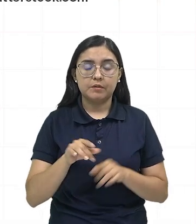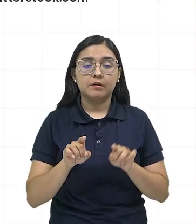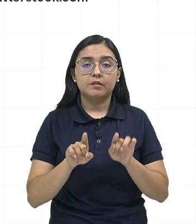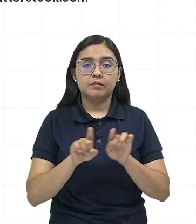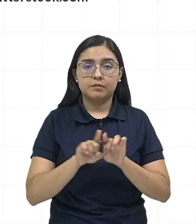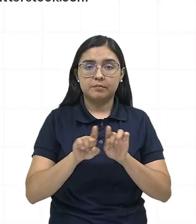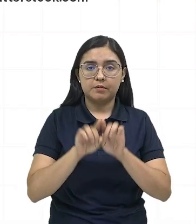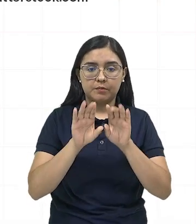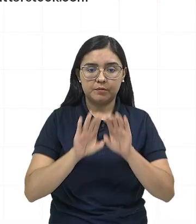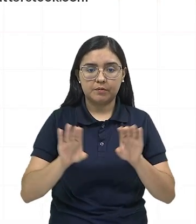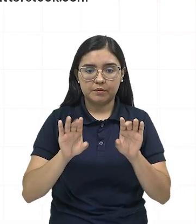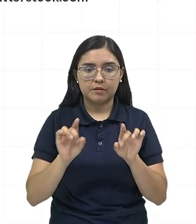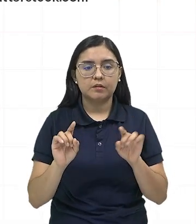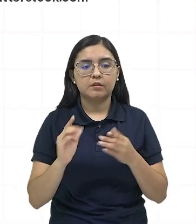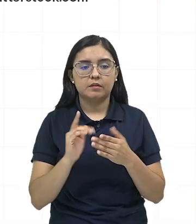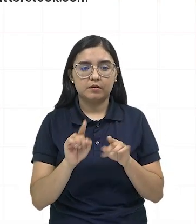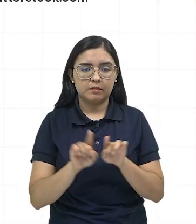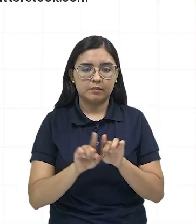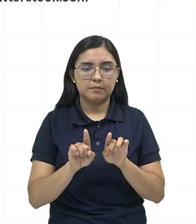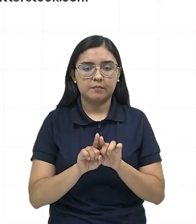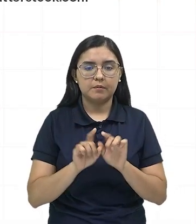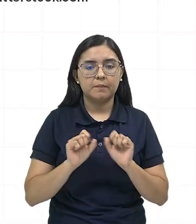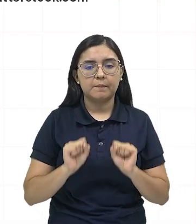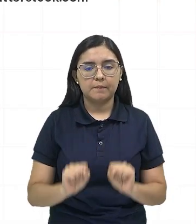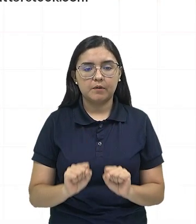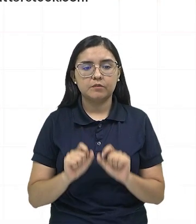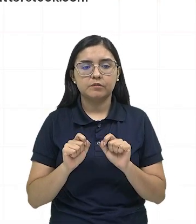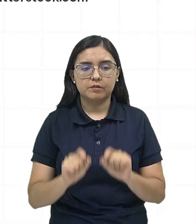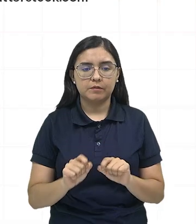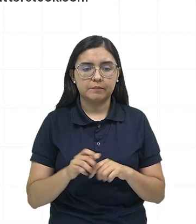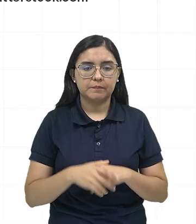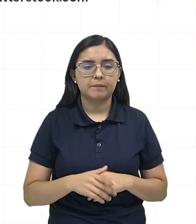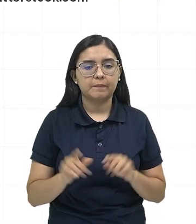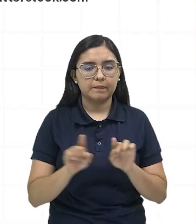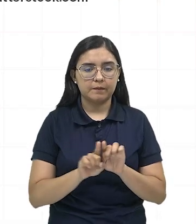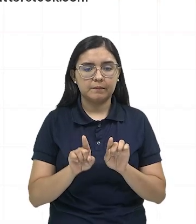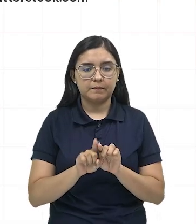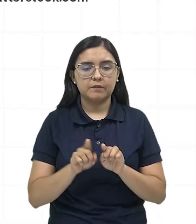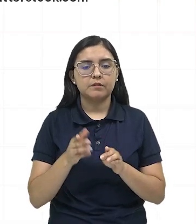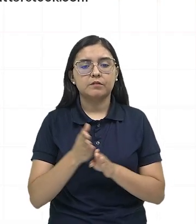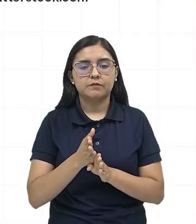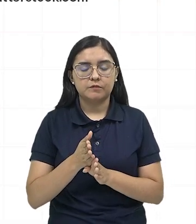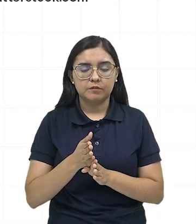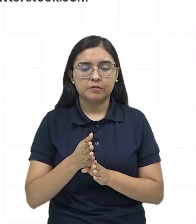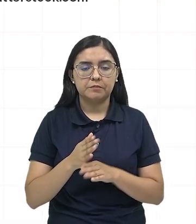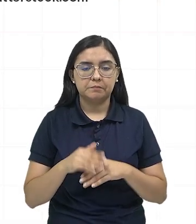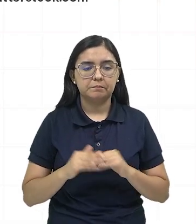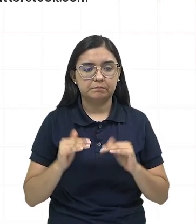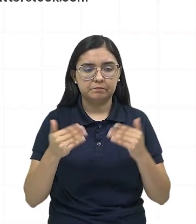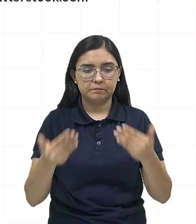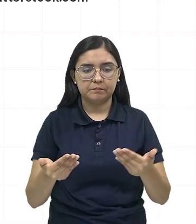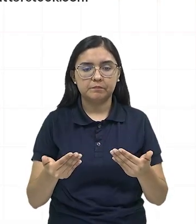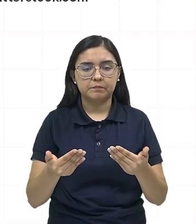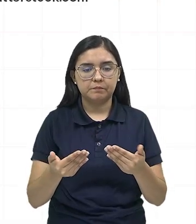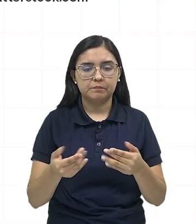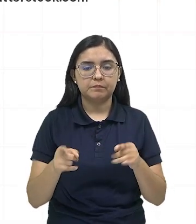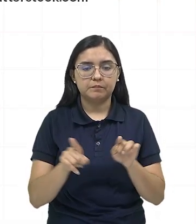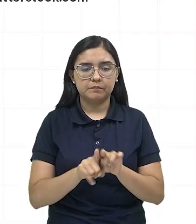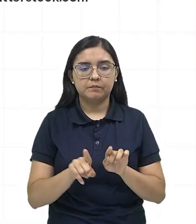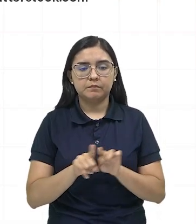aéreo e, em alguns casos, pode se estender além das fronteiras físicas, para